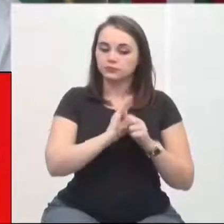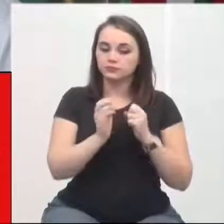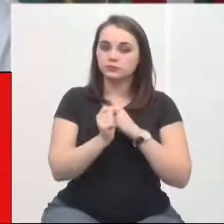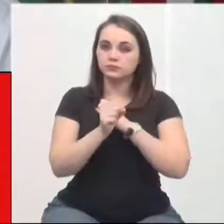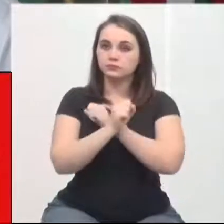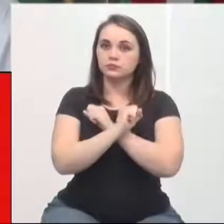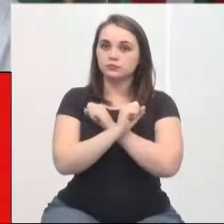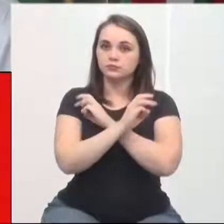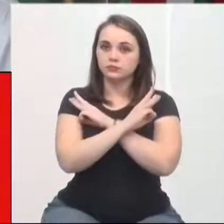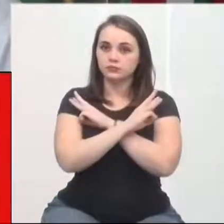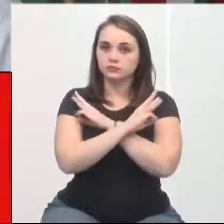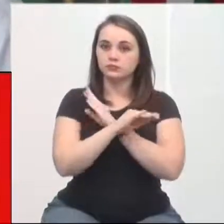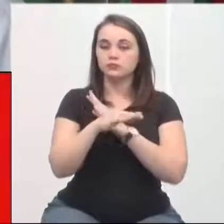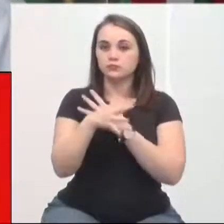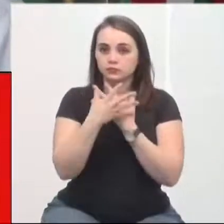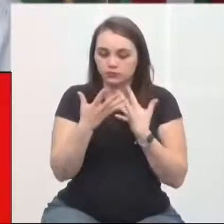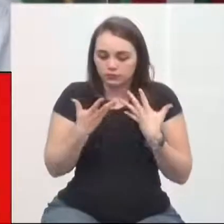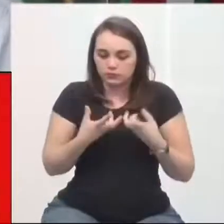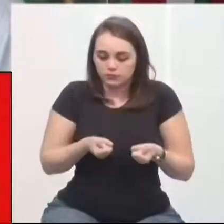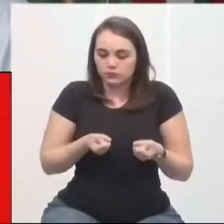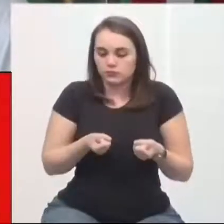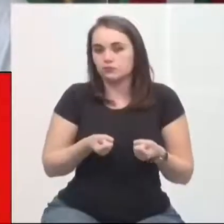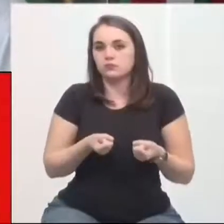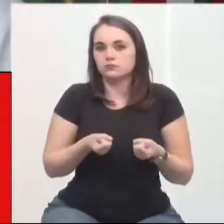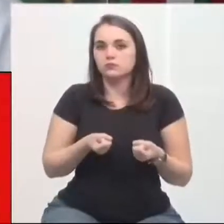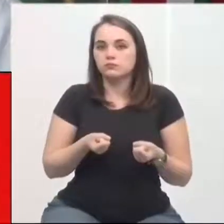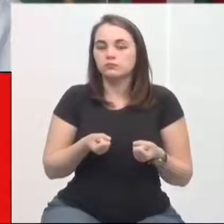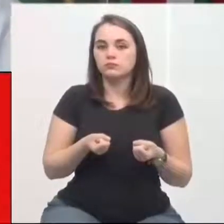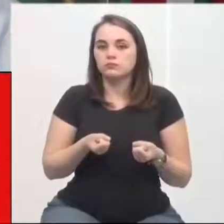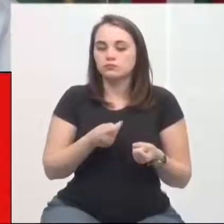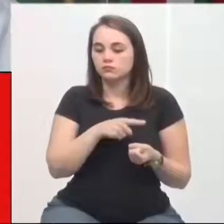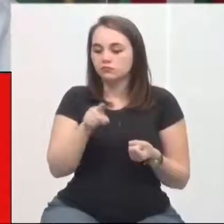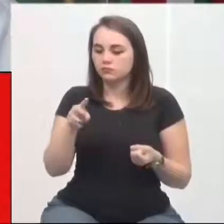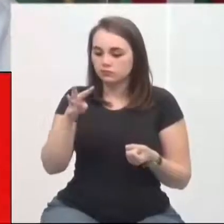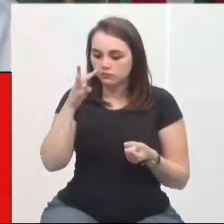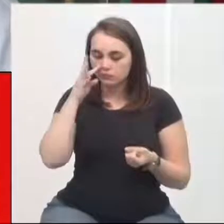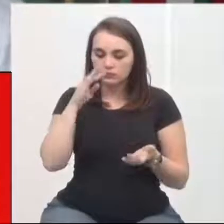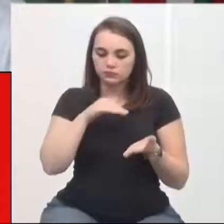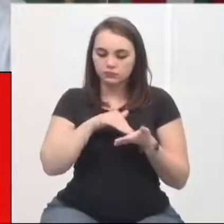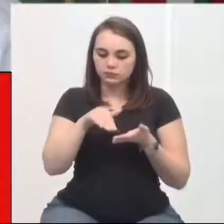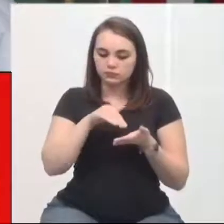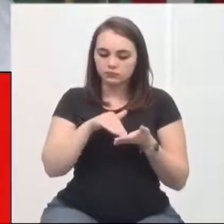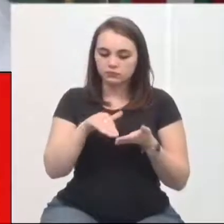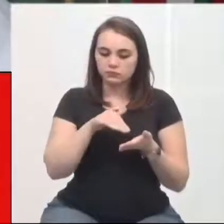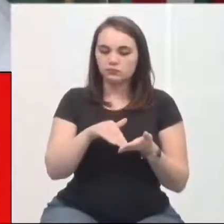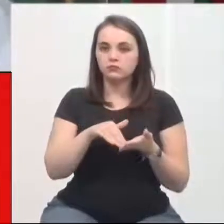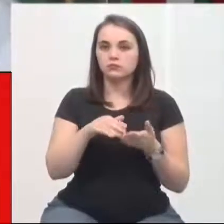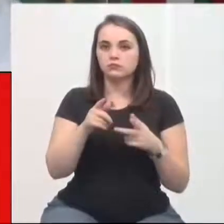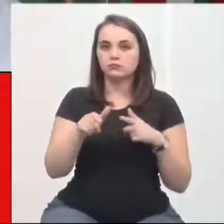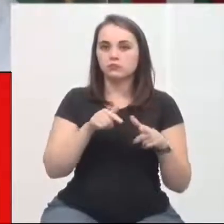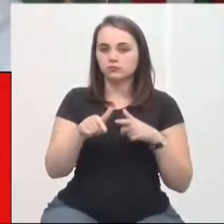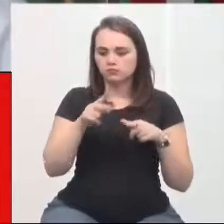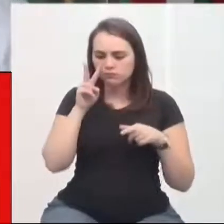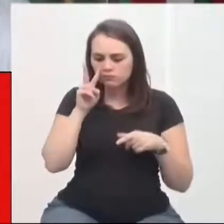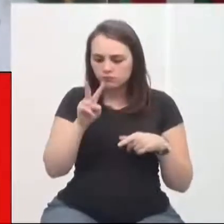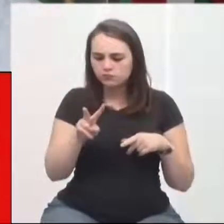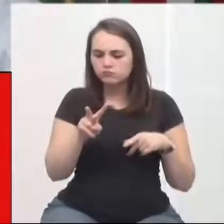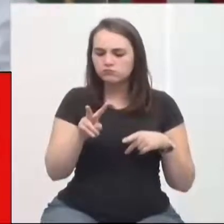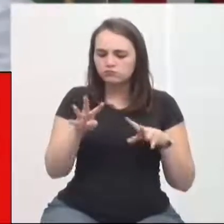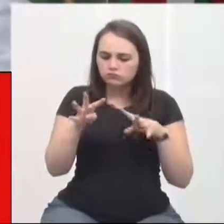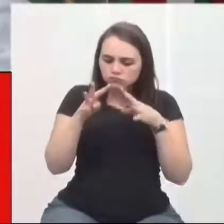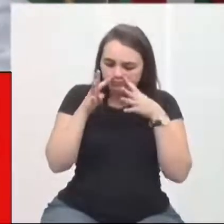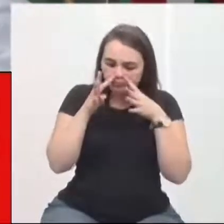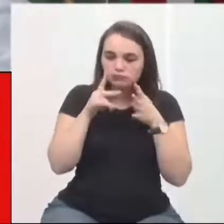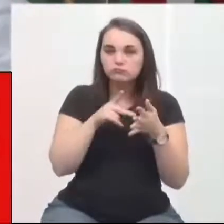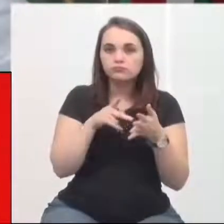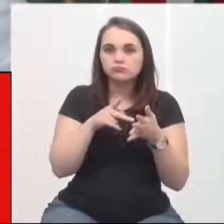tem recebido atenção por parte da Secretaria de Obras, por parte do governo do prefeito Clésio